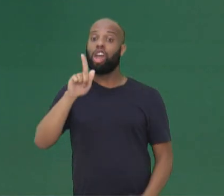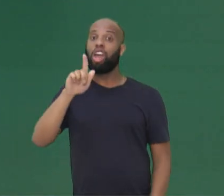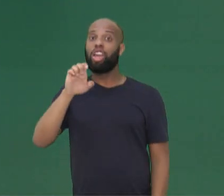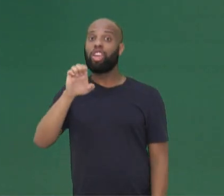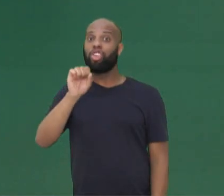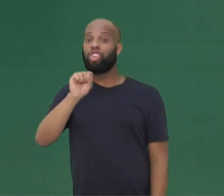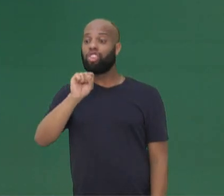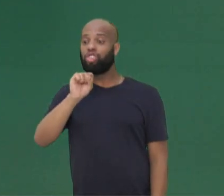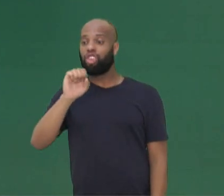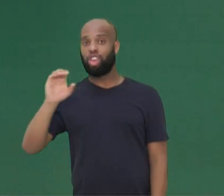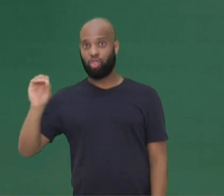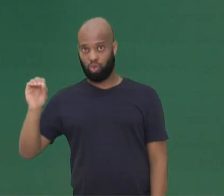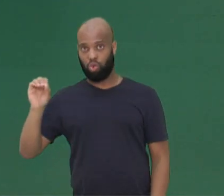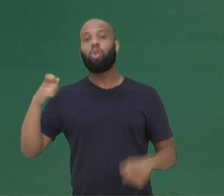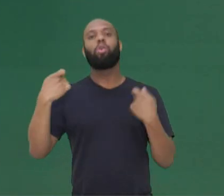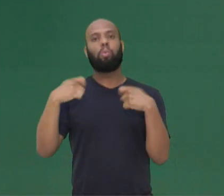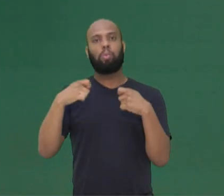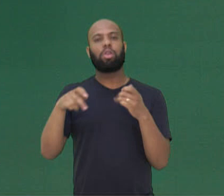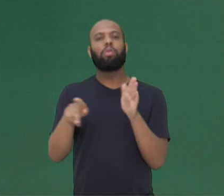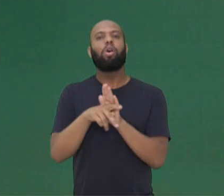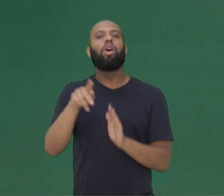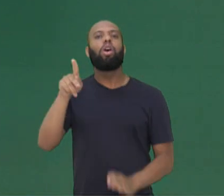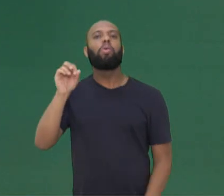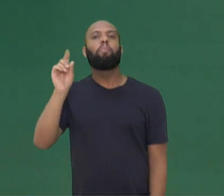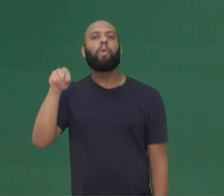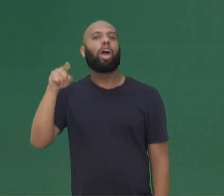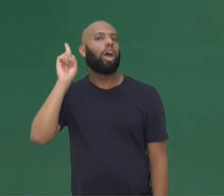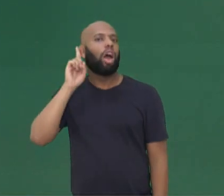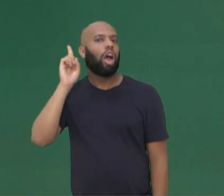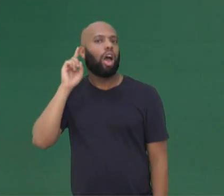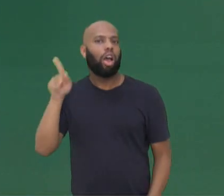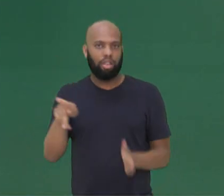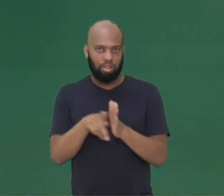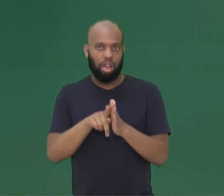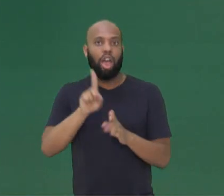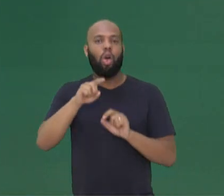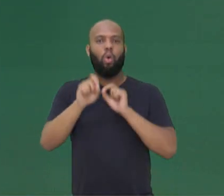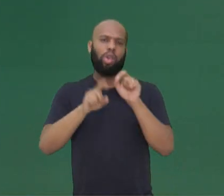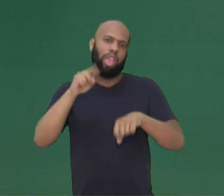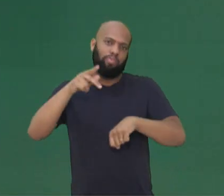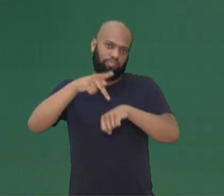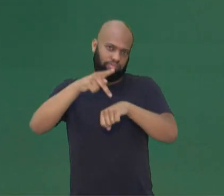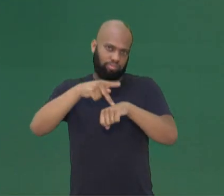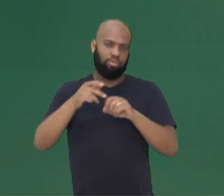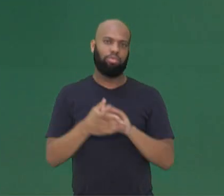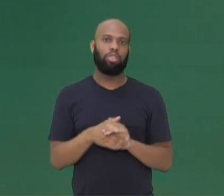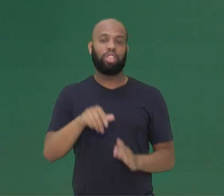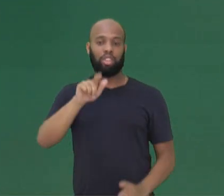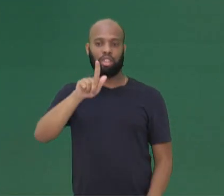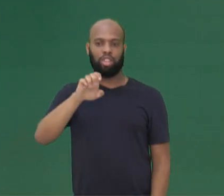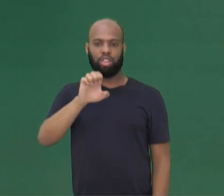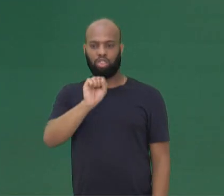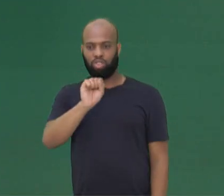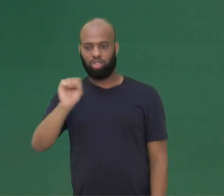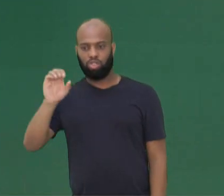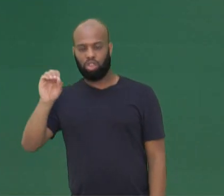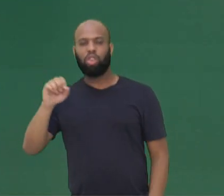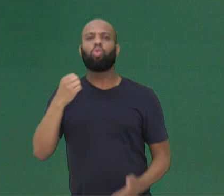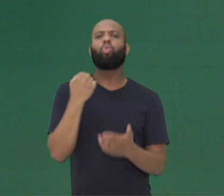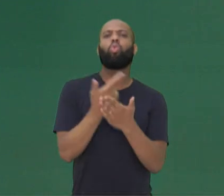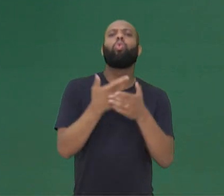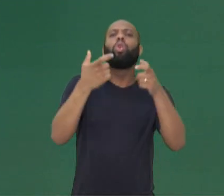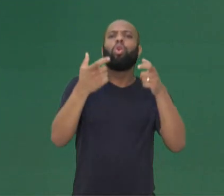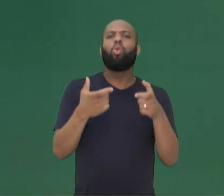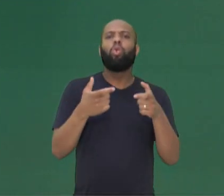fazer, imaginando que esse gesso vai ser o sedimento, vai ser a rocha. Gesso é um material que a gente compra